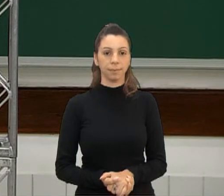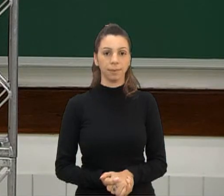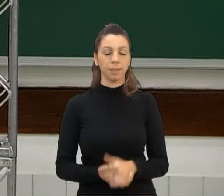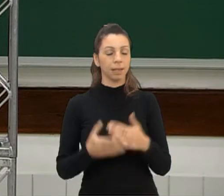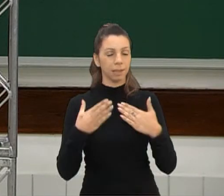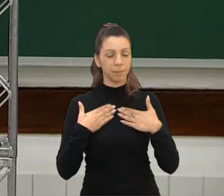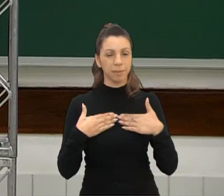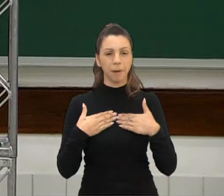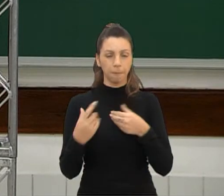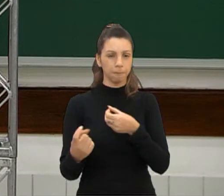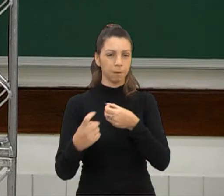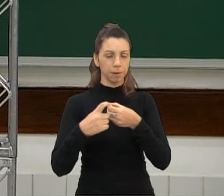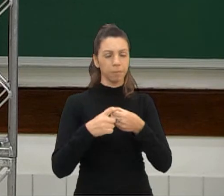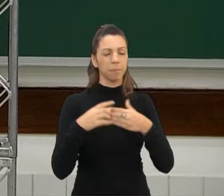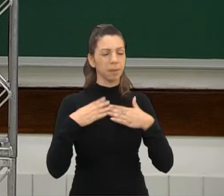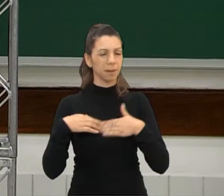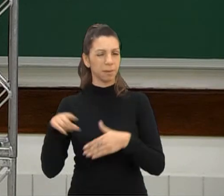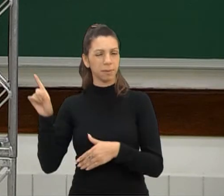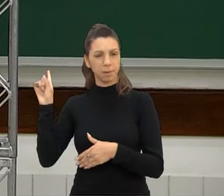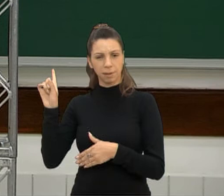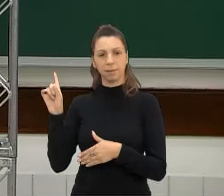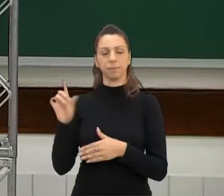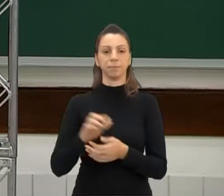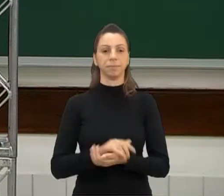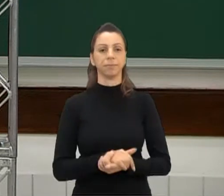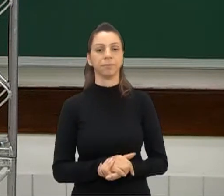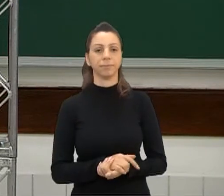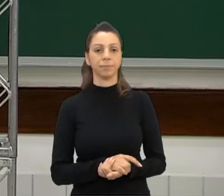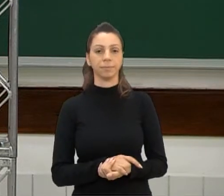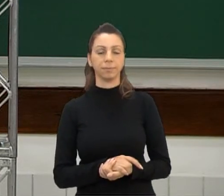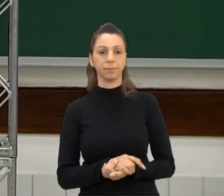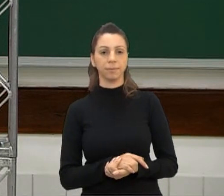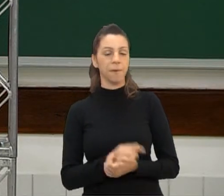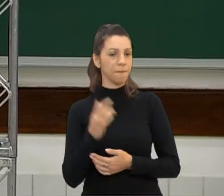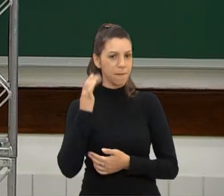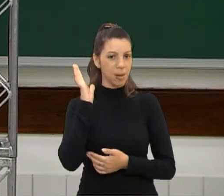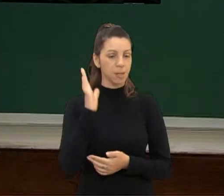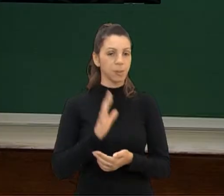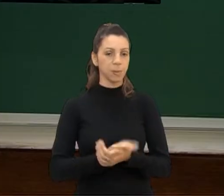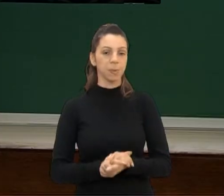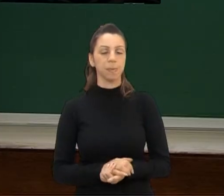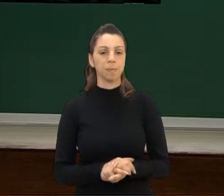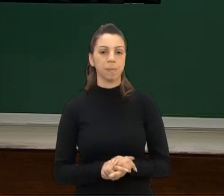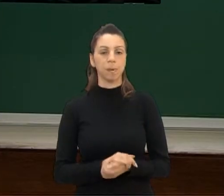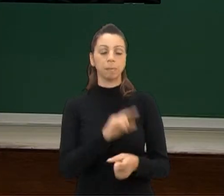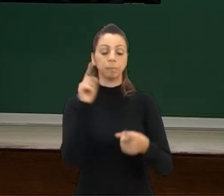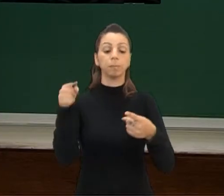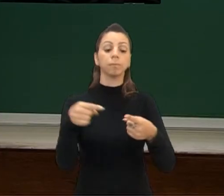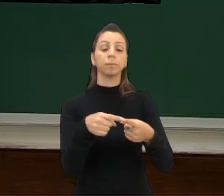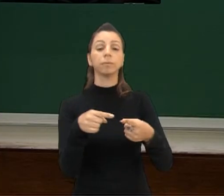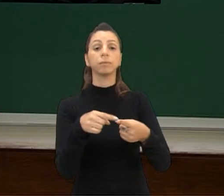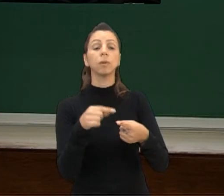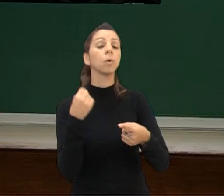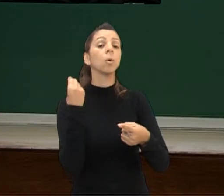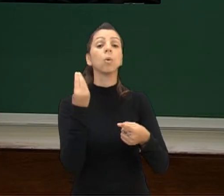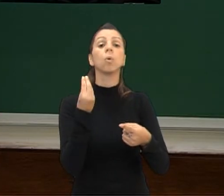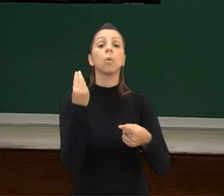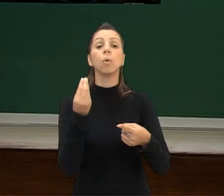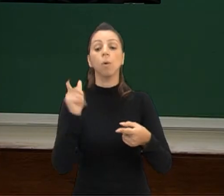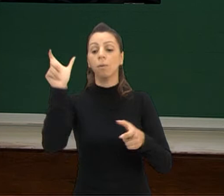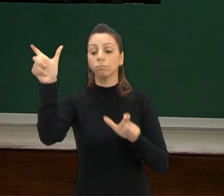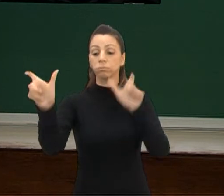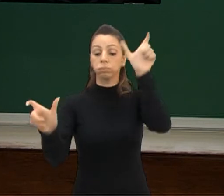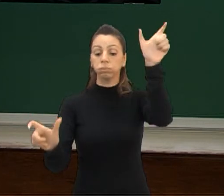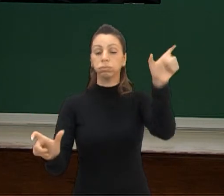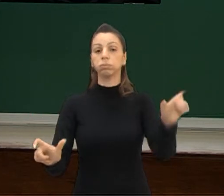tranquilo também, né? Foi bem tranquilo essa reflexão. Vamos lá, vamos pensar na primeira. Como se saludam as duas chicas? Lá